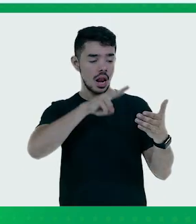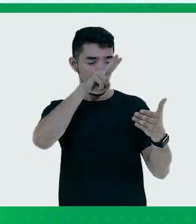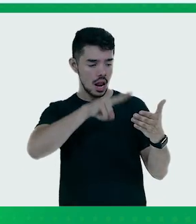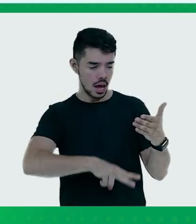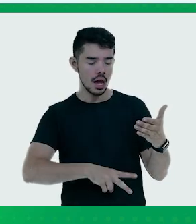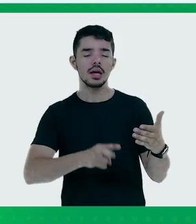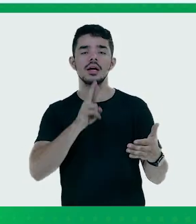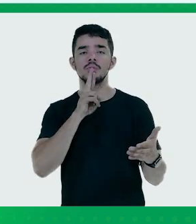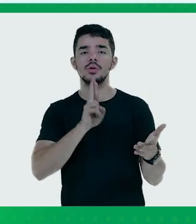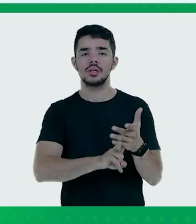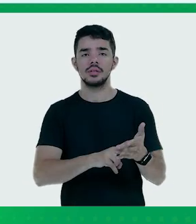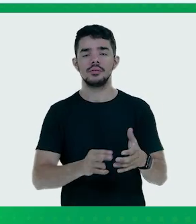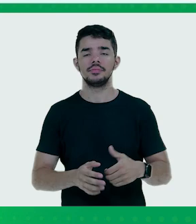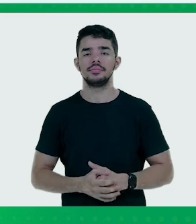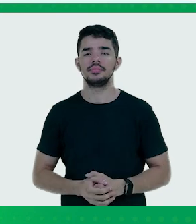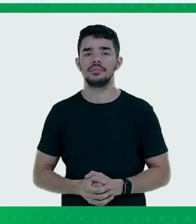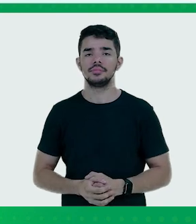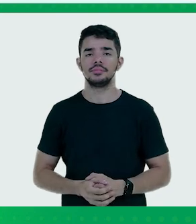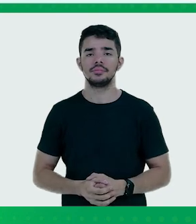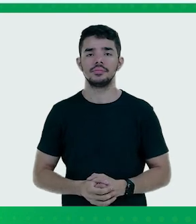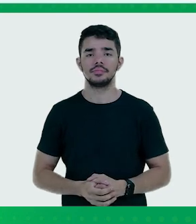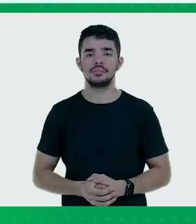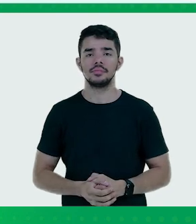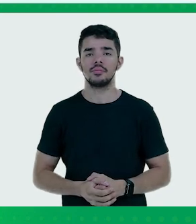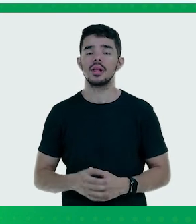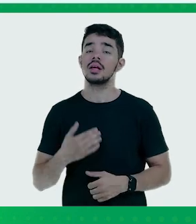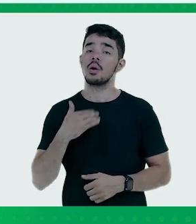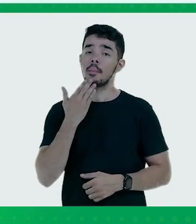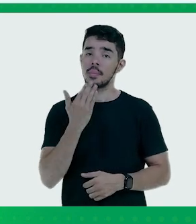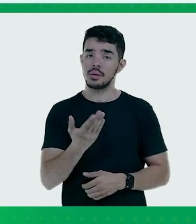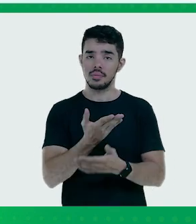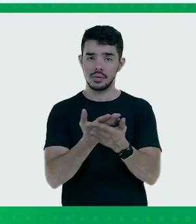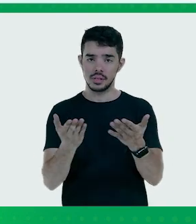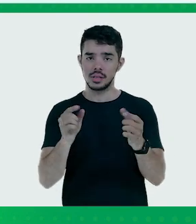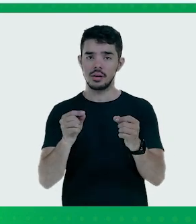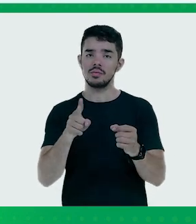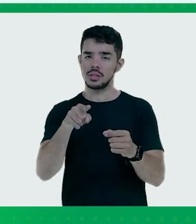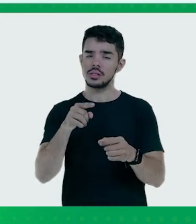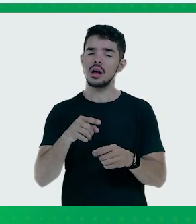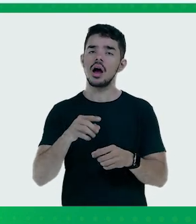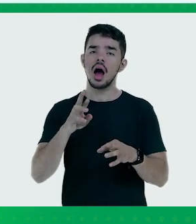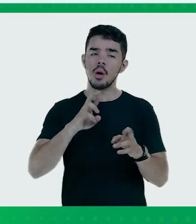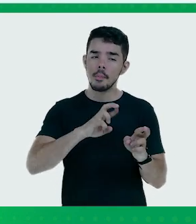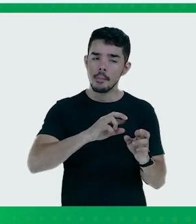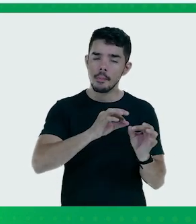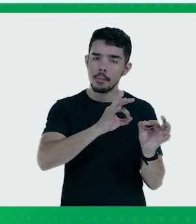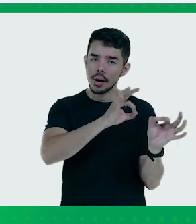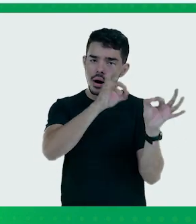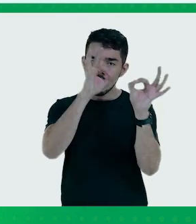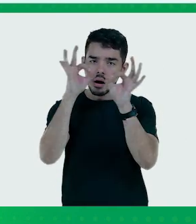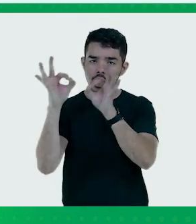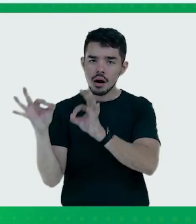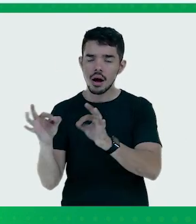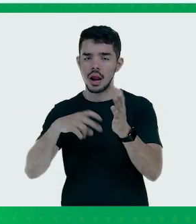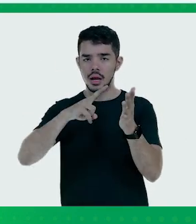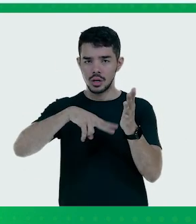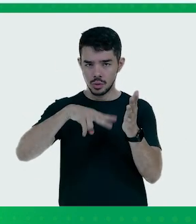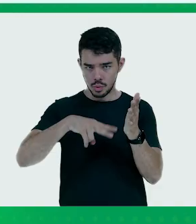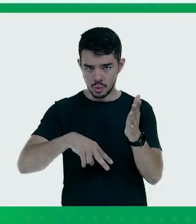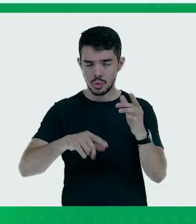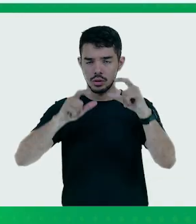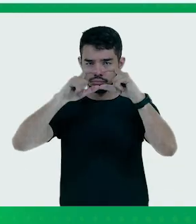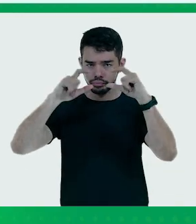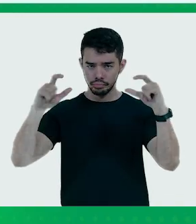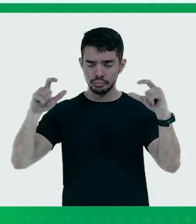e respondê-las. Então, o que eu peço para vocês é que vocês acompanhem a leitura do comando, acompanhem a leitura